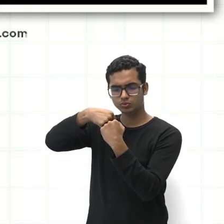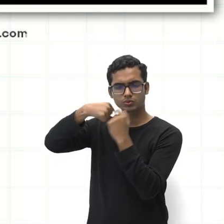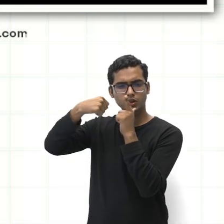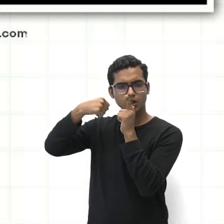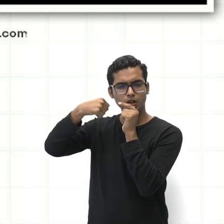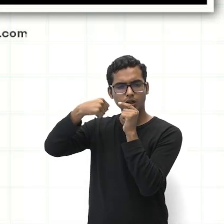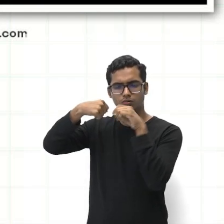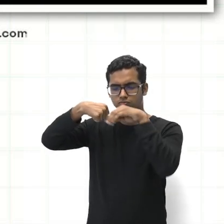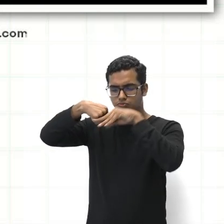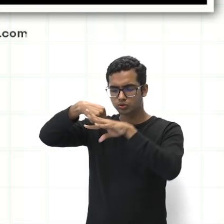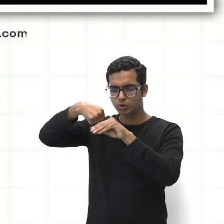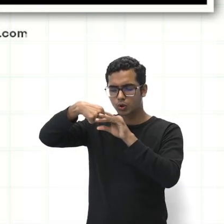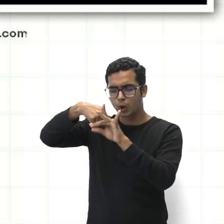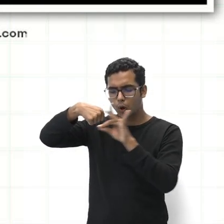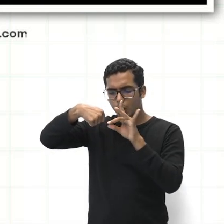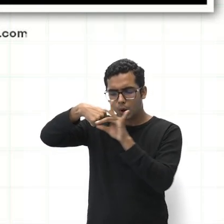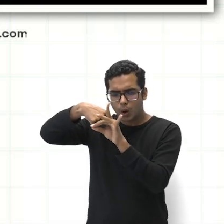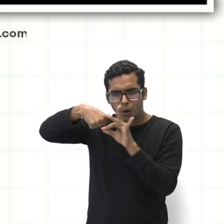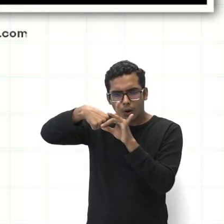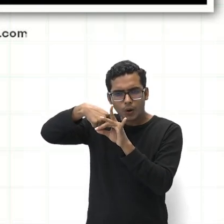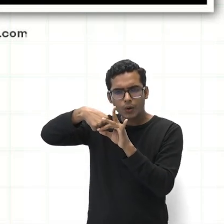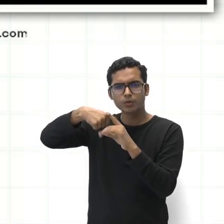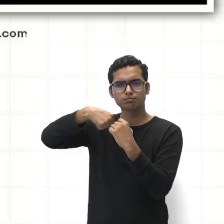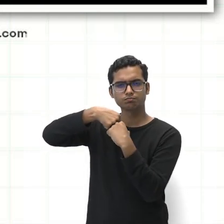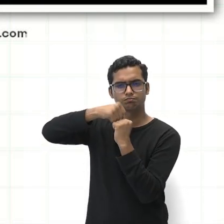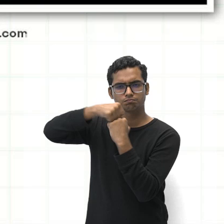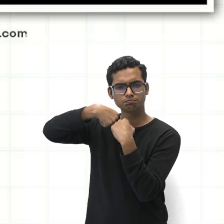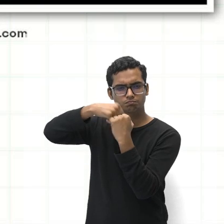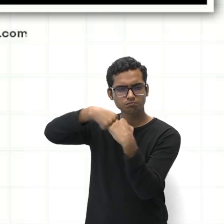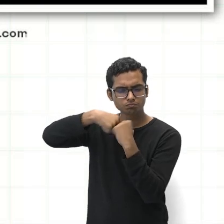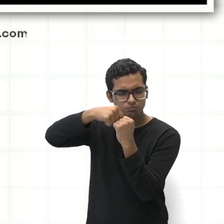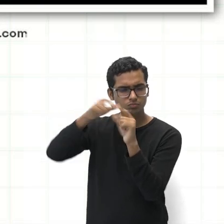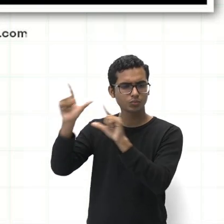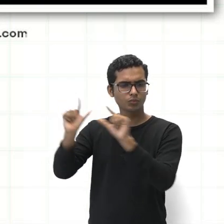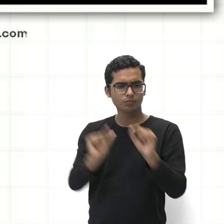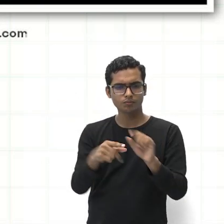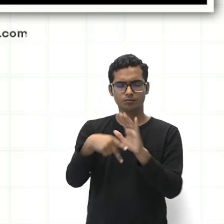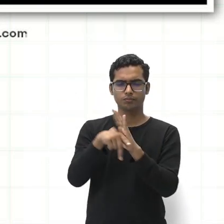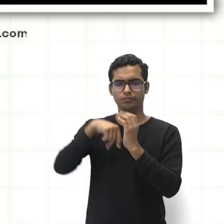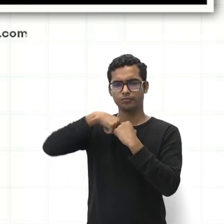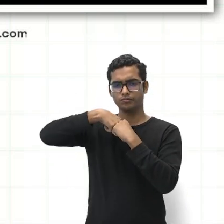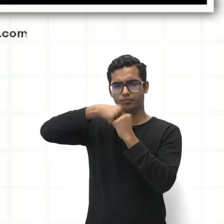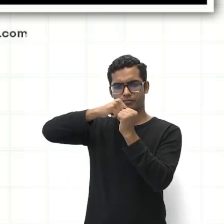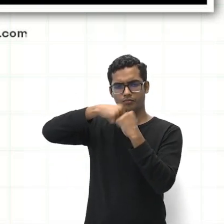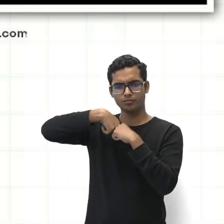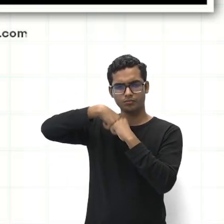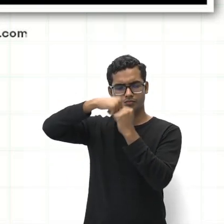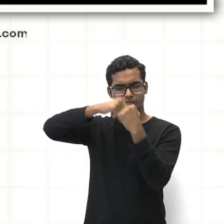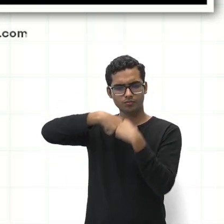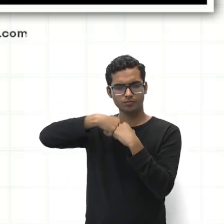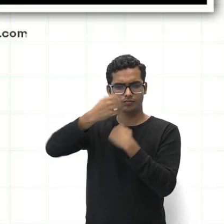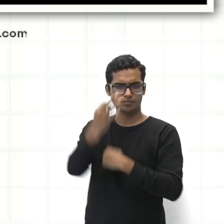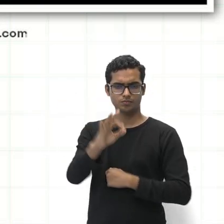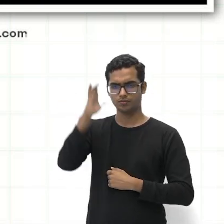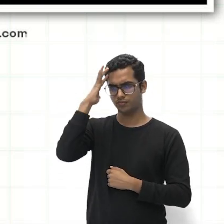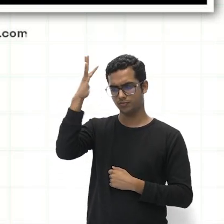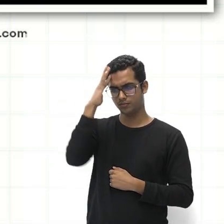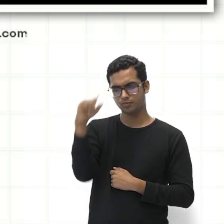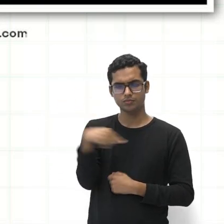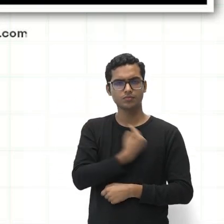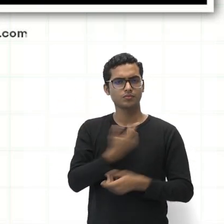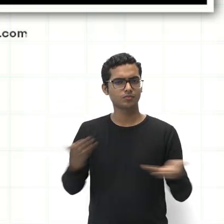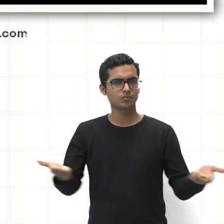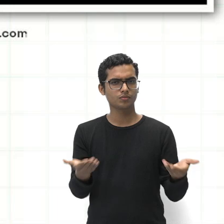lubrifica a superfície articular e reduz o atrito entre os ossos. Vamos aqui pensar, preste